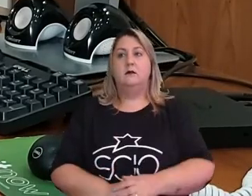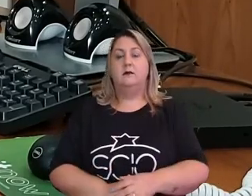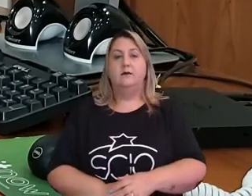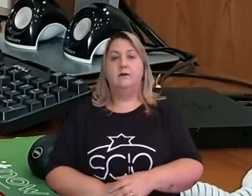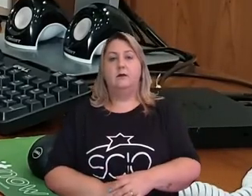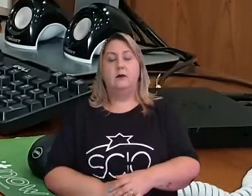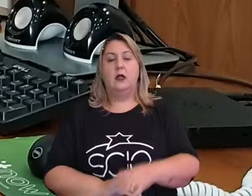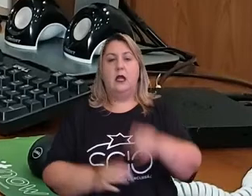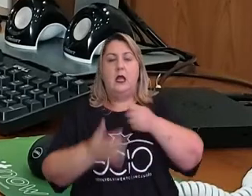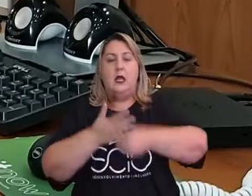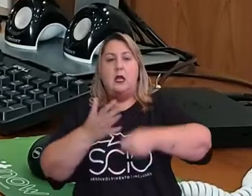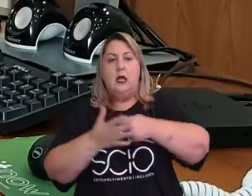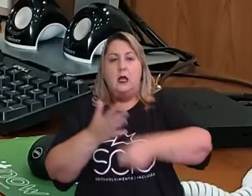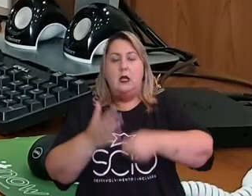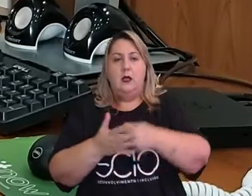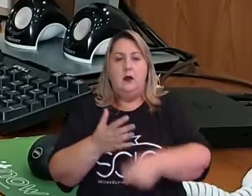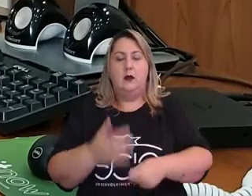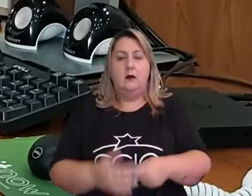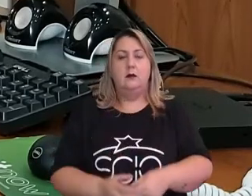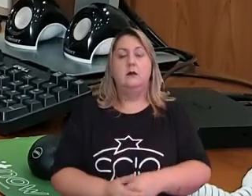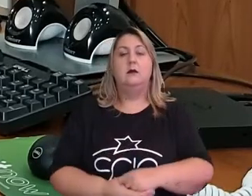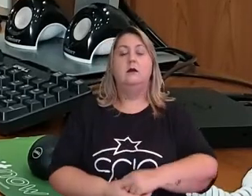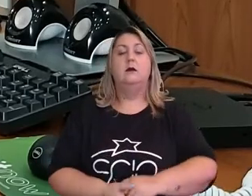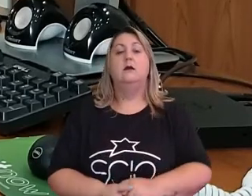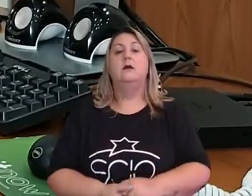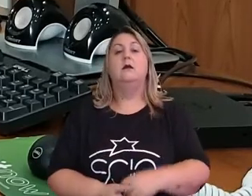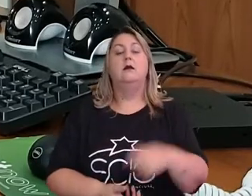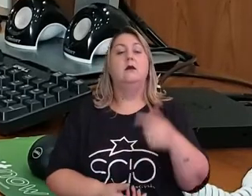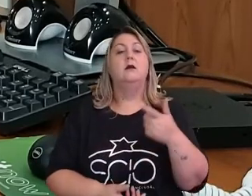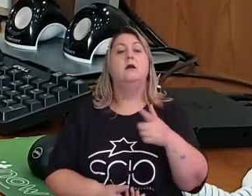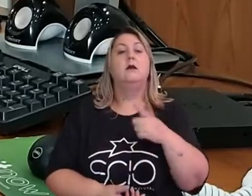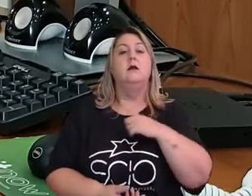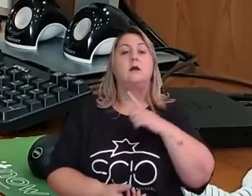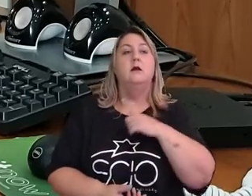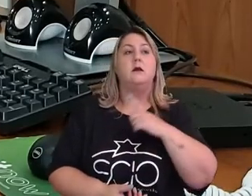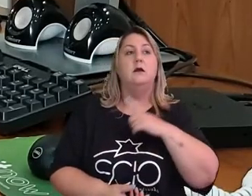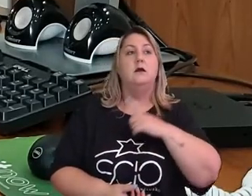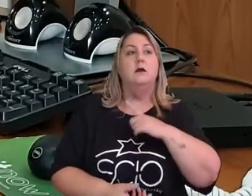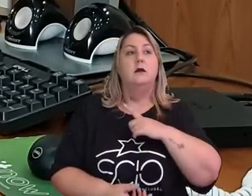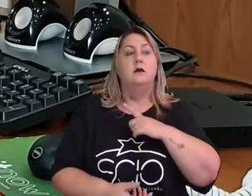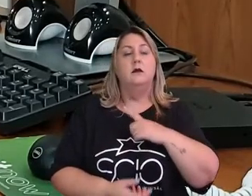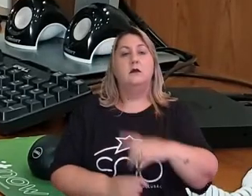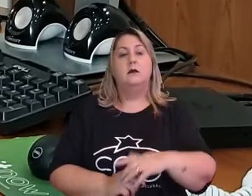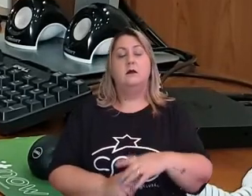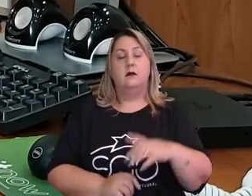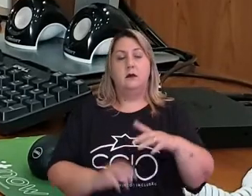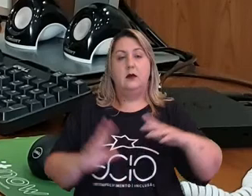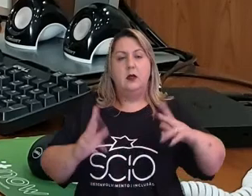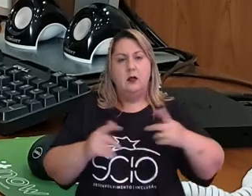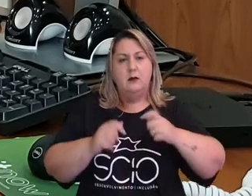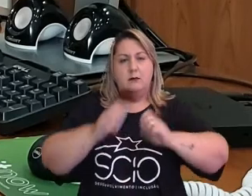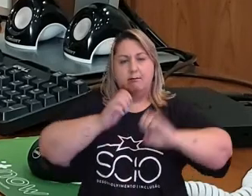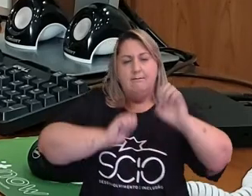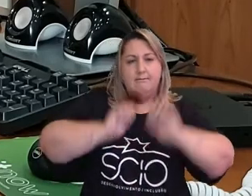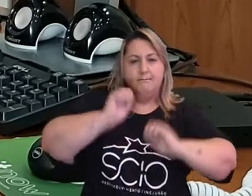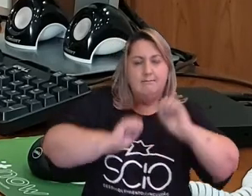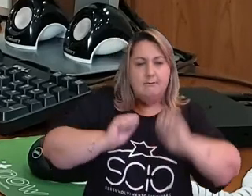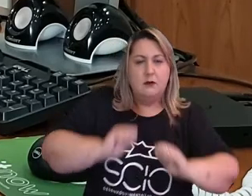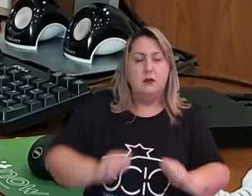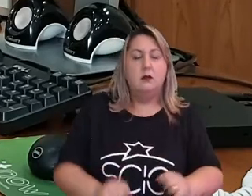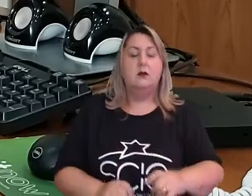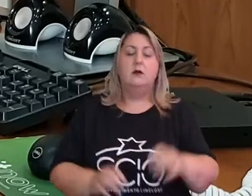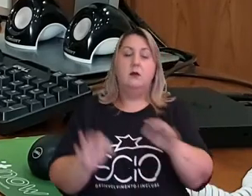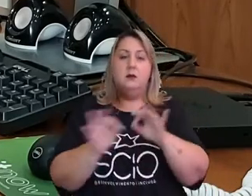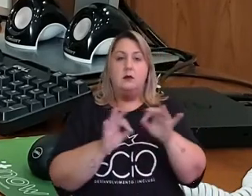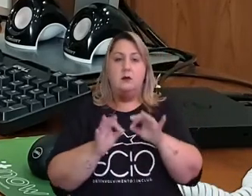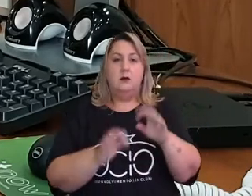um desafio, na verdade, né? Um desafio voluntário que existiu dentro da companhia, não é só dentro da companhia, dentro de todas as indústrias da própria Votorantim,